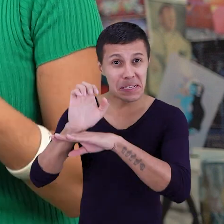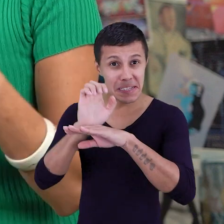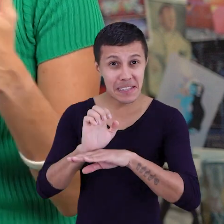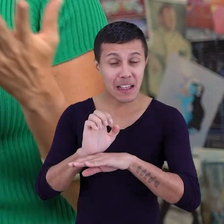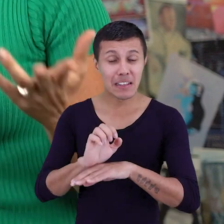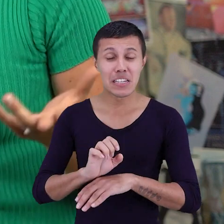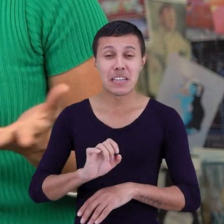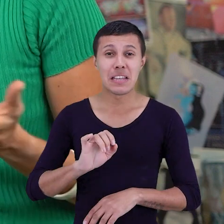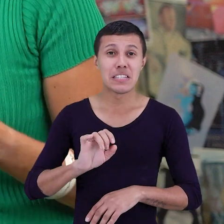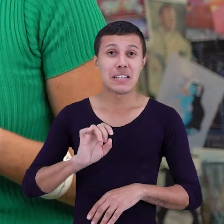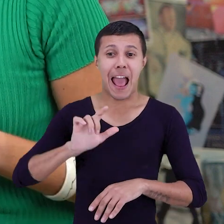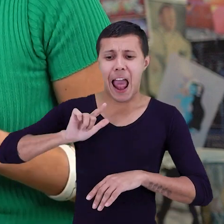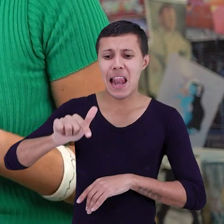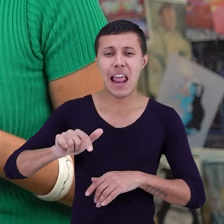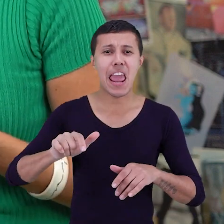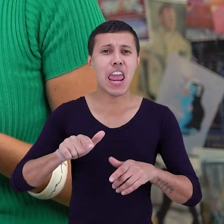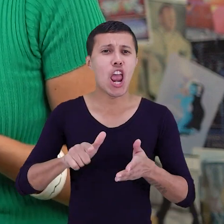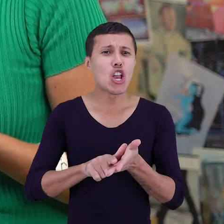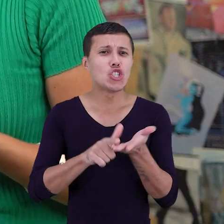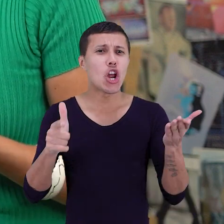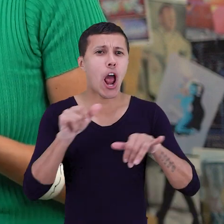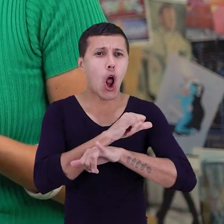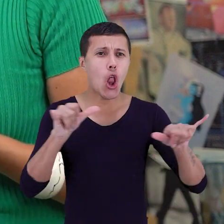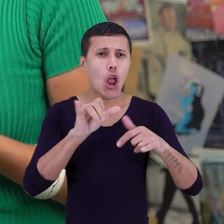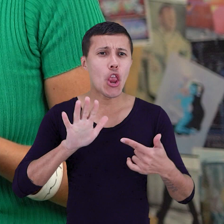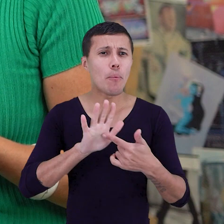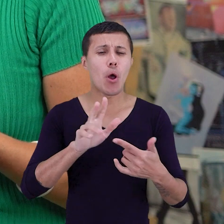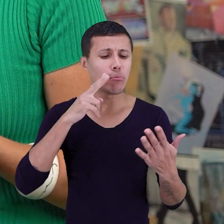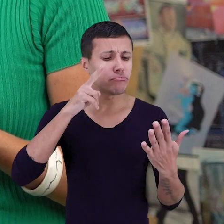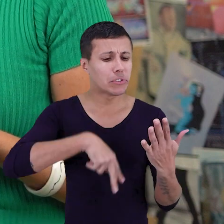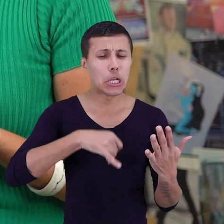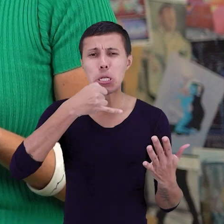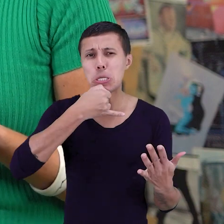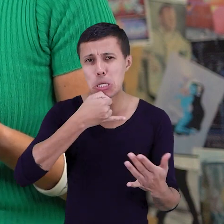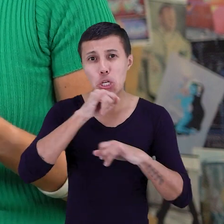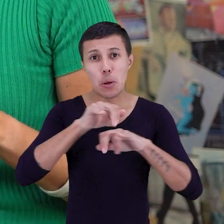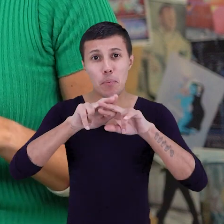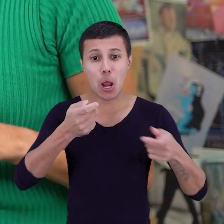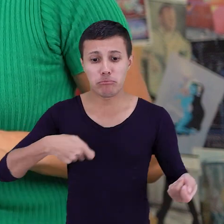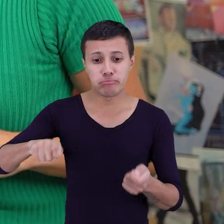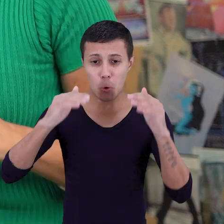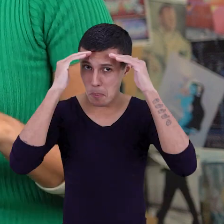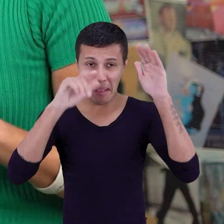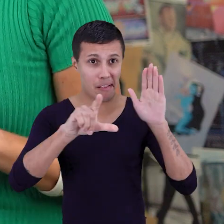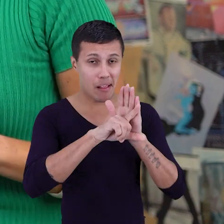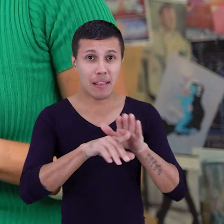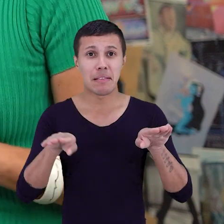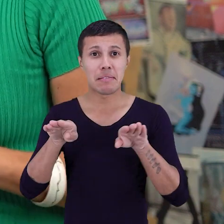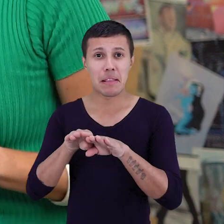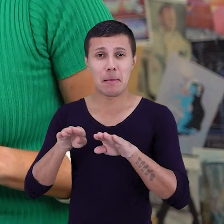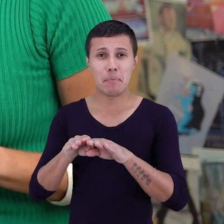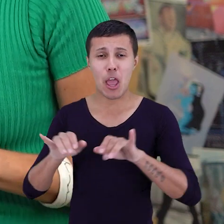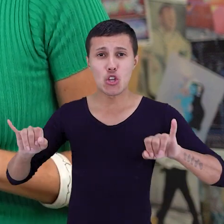para além das manchetes dos jornais que ultimamente têm trazido notícias muito tristes ligadas ao garimpo ilegal, a